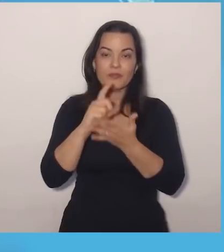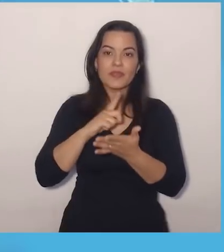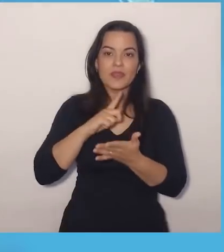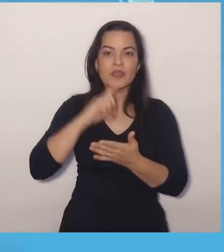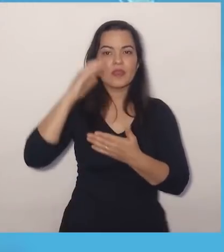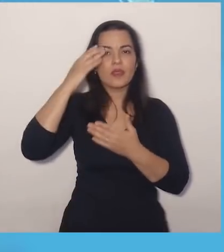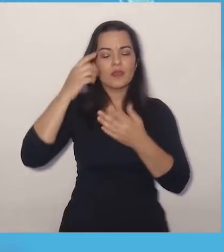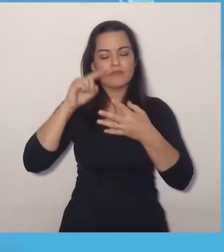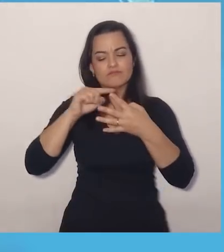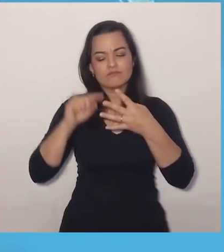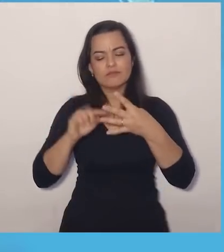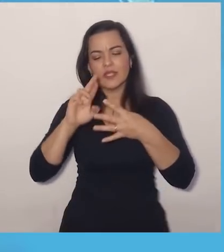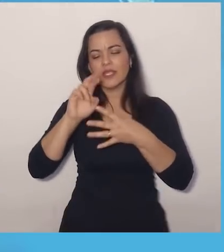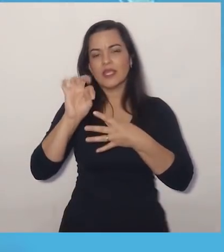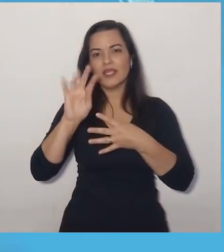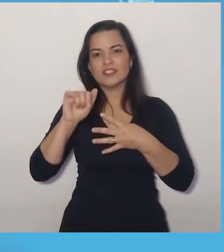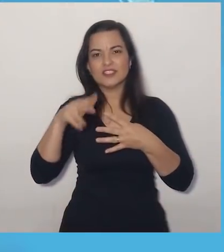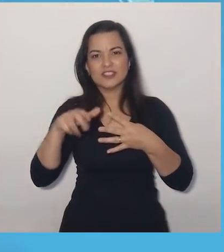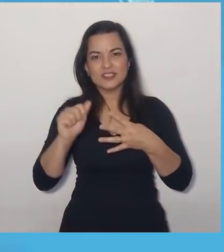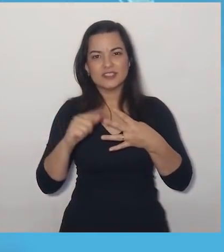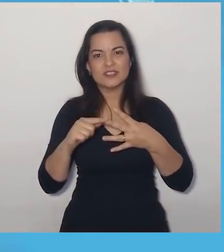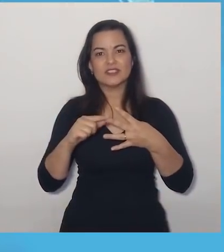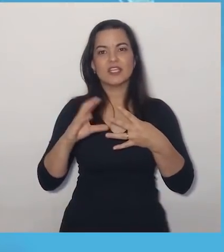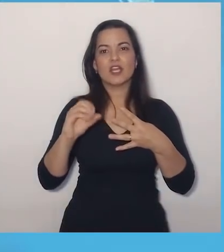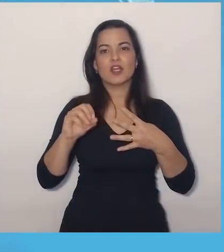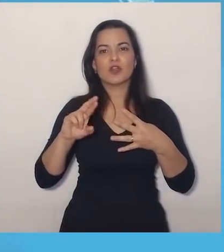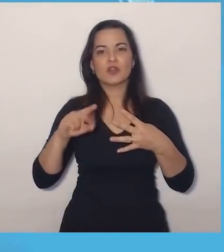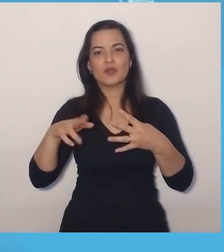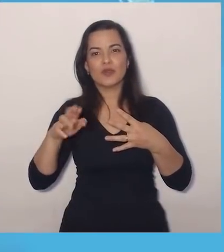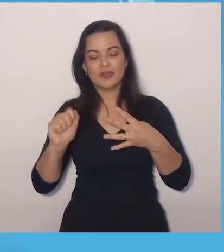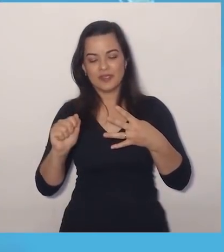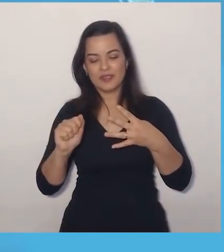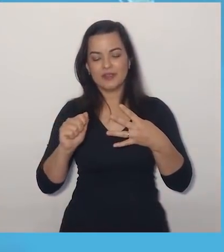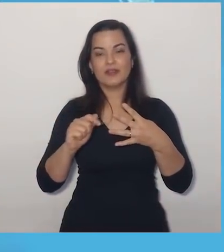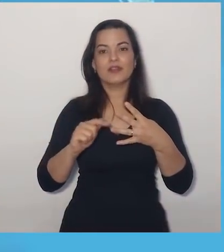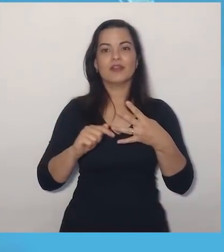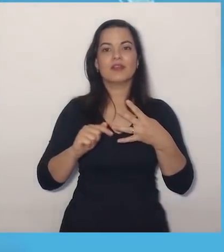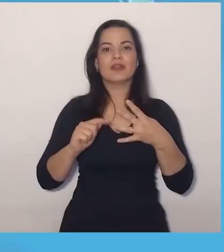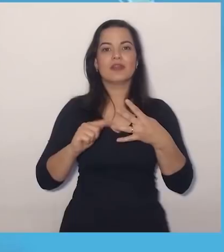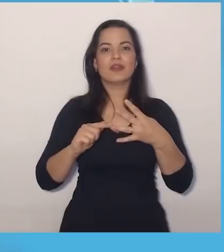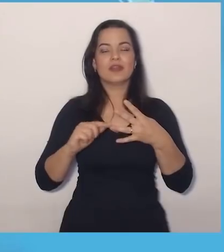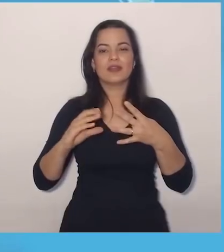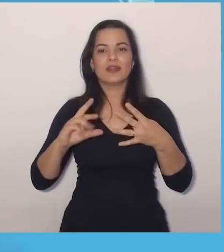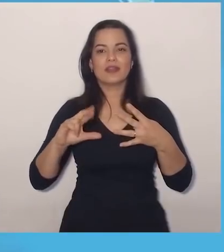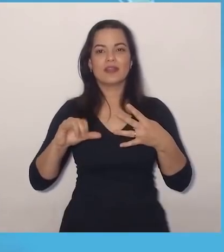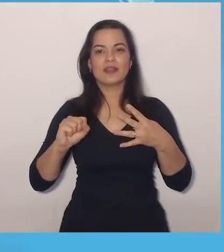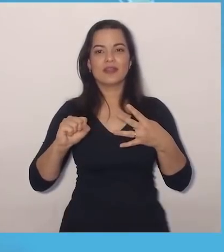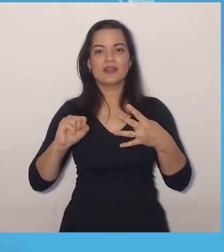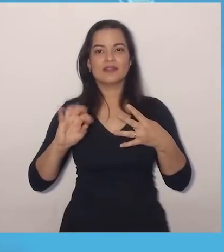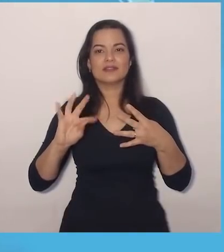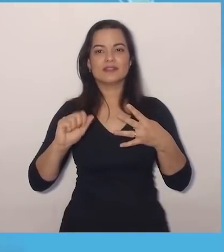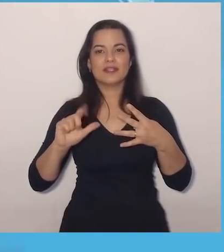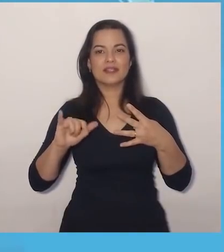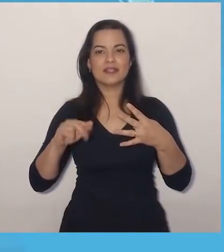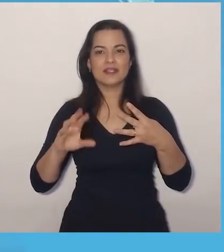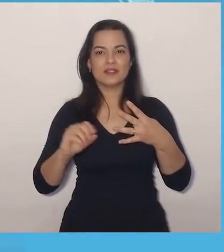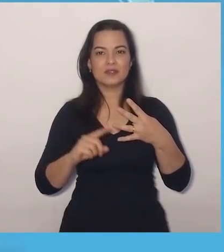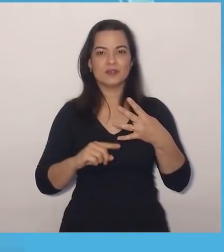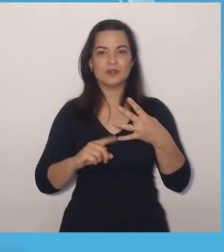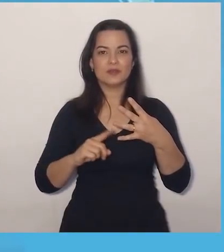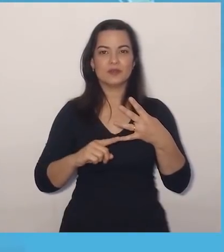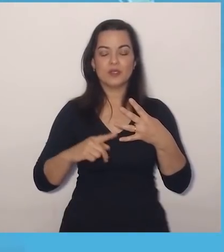tá? Retina, córnea, cristalino, pupila e íris. Então, na frente do nosso olho, nós temos